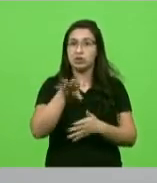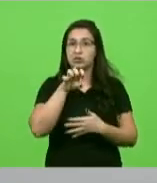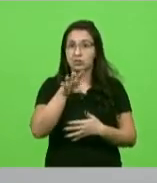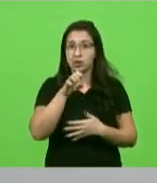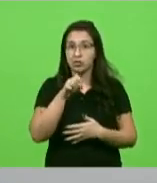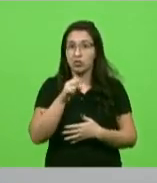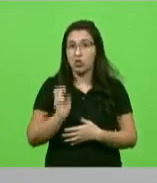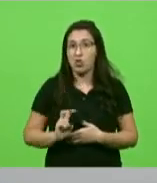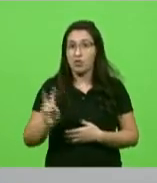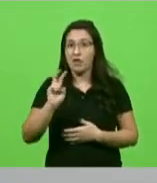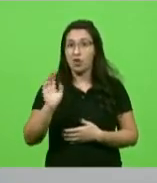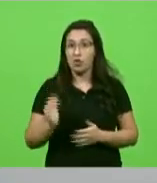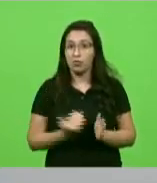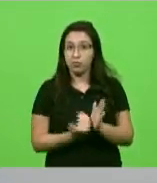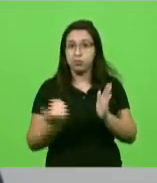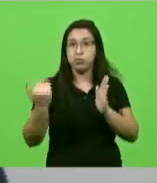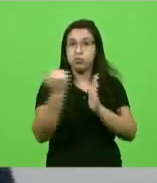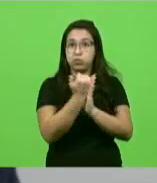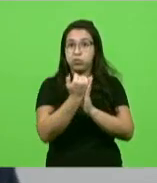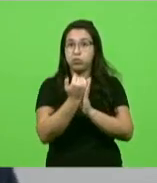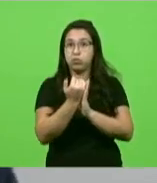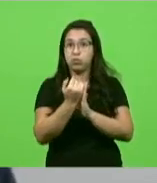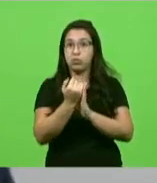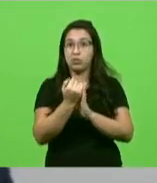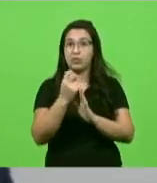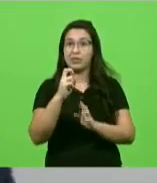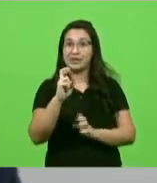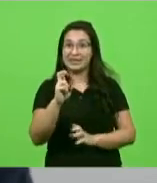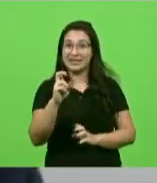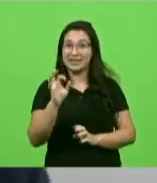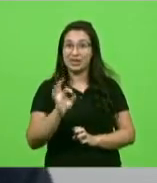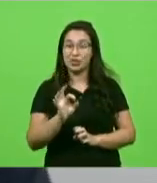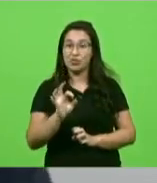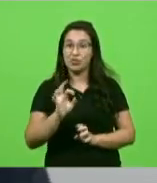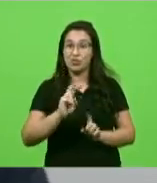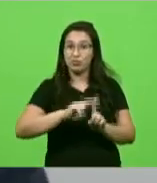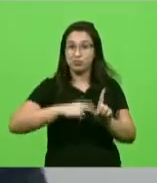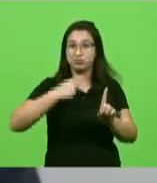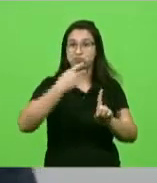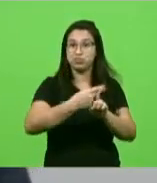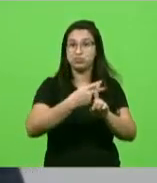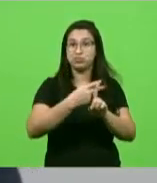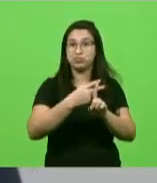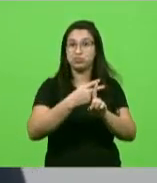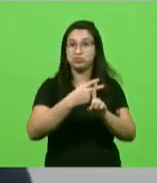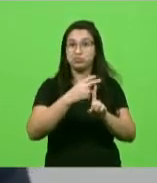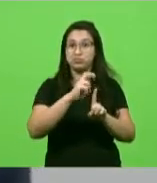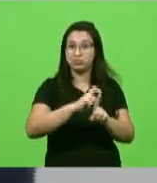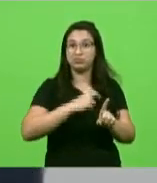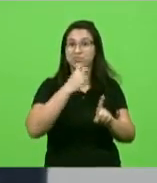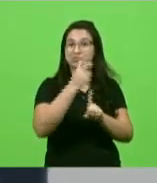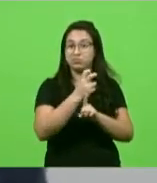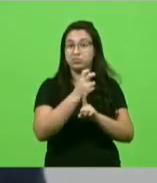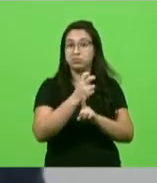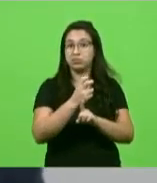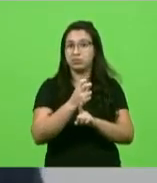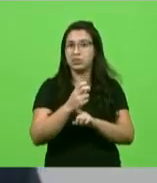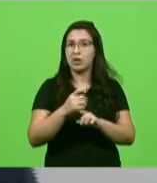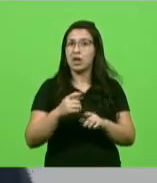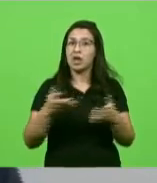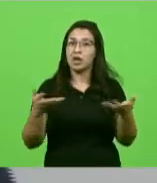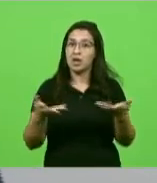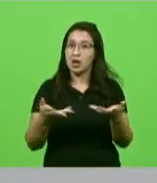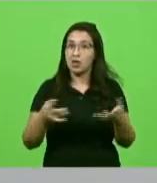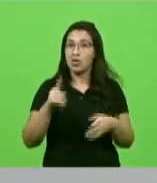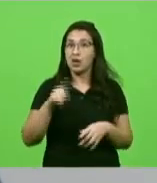aí praticamente 5 vezes acima de seu preço de mercado. É o momento que as exceções viram